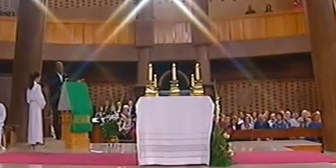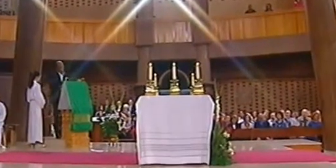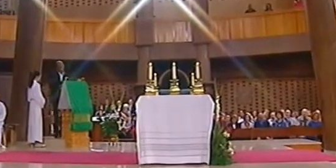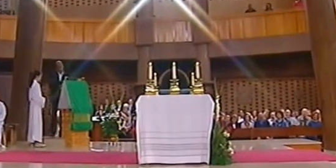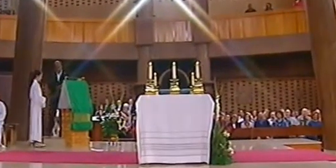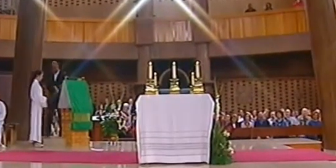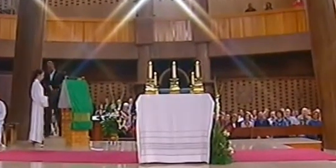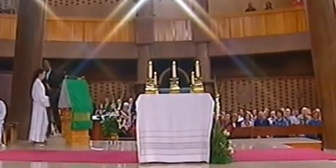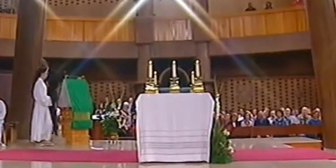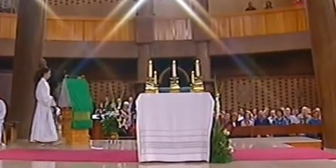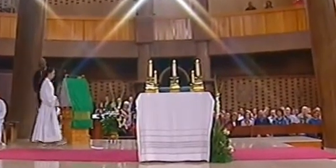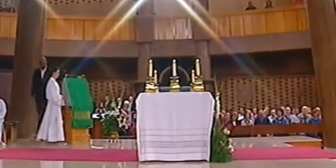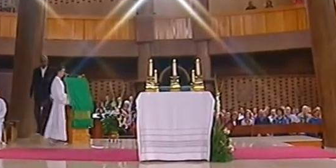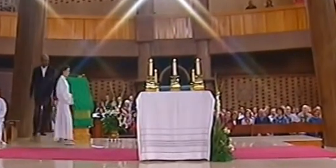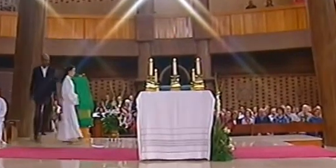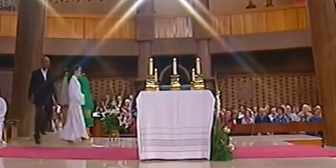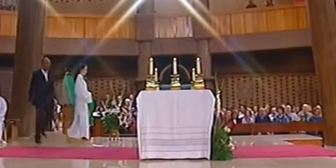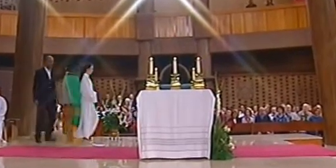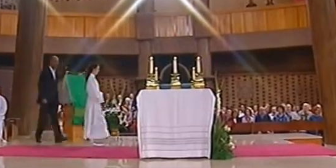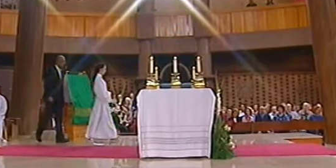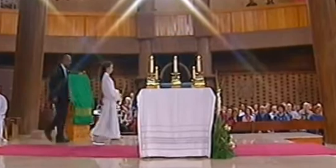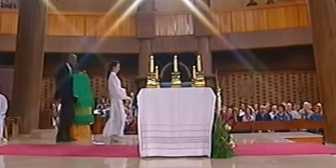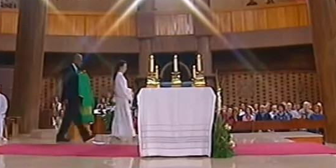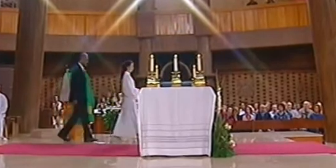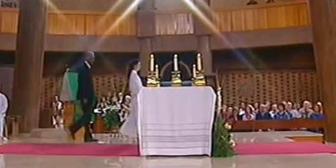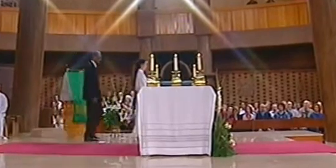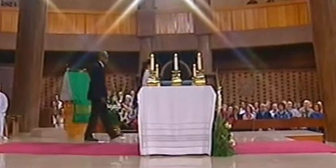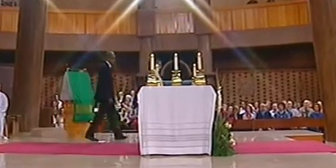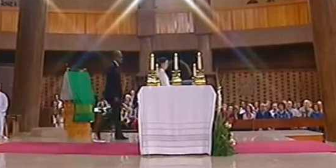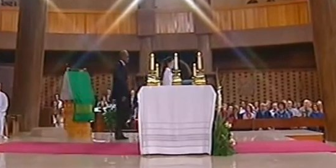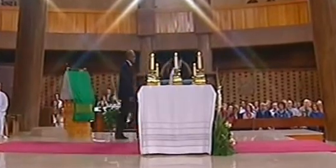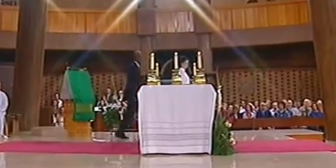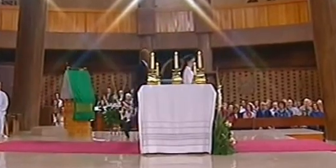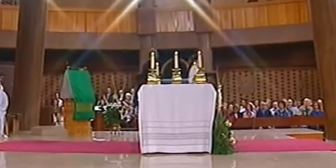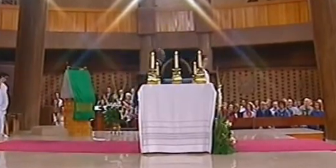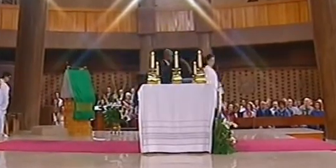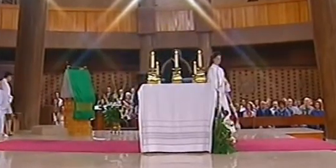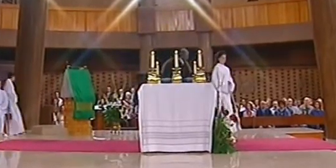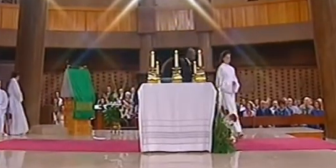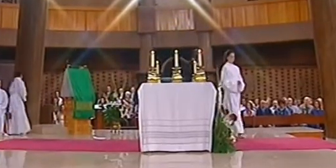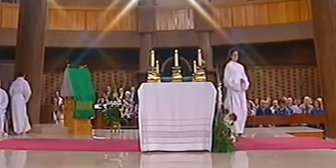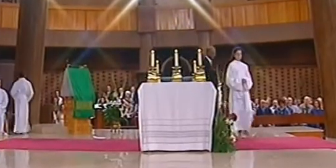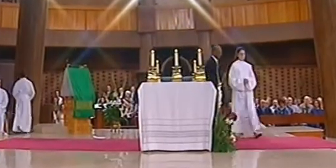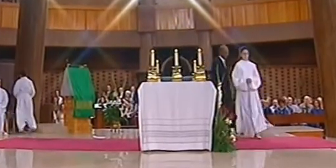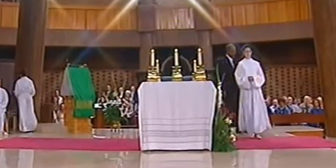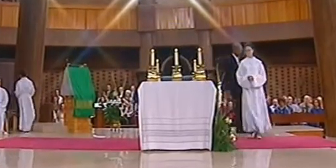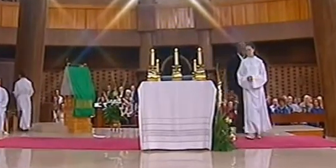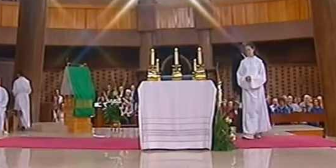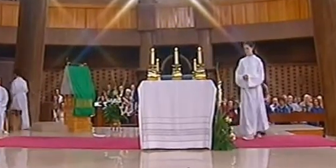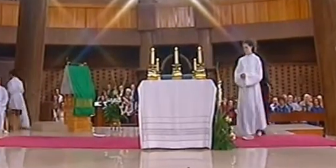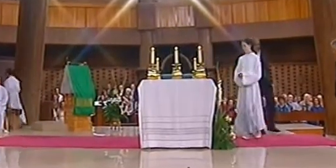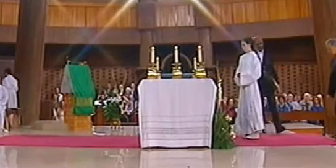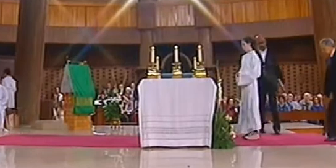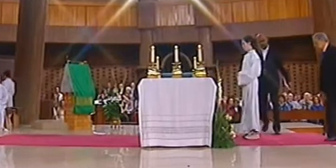E aí E aí E aí